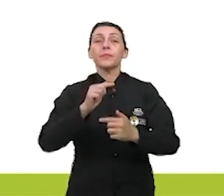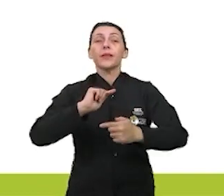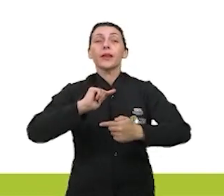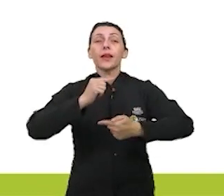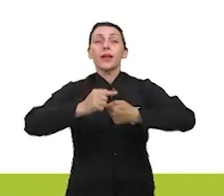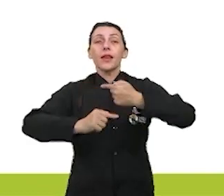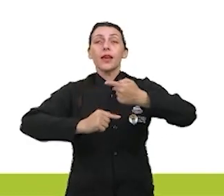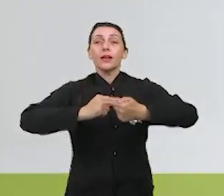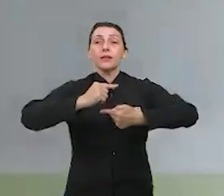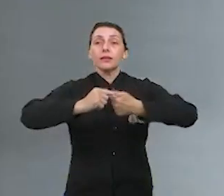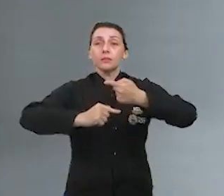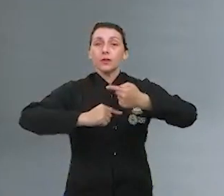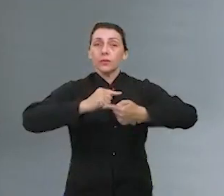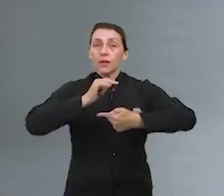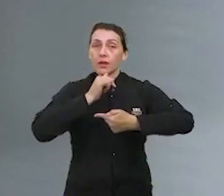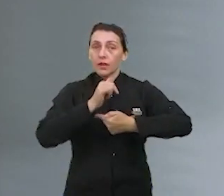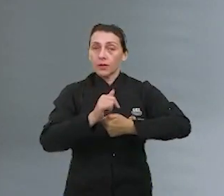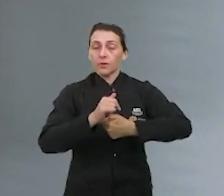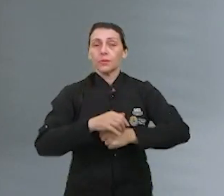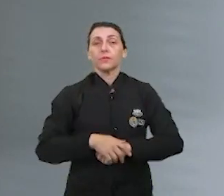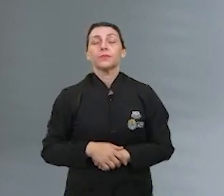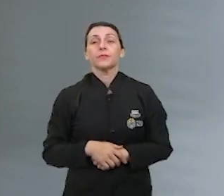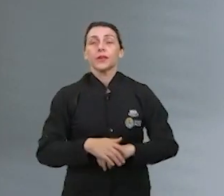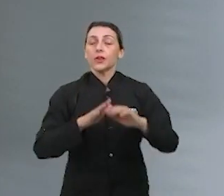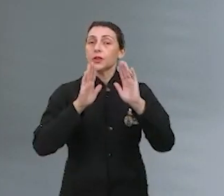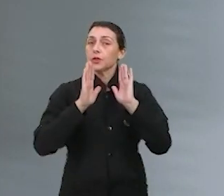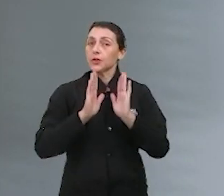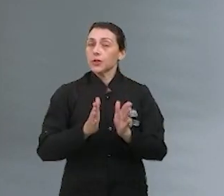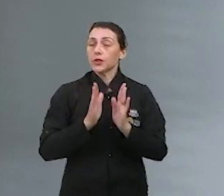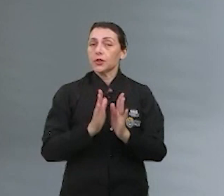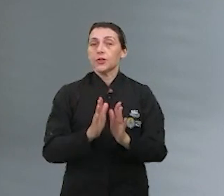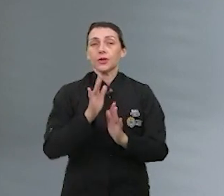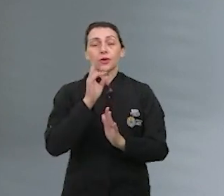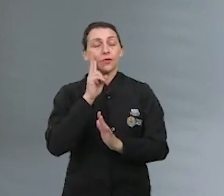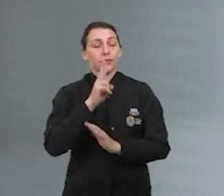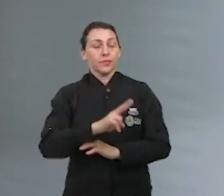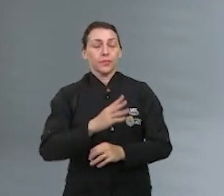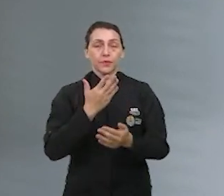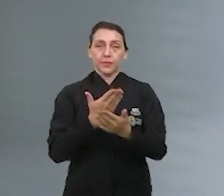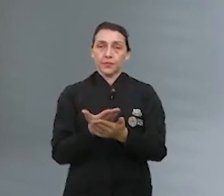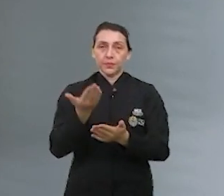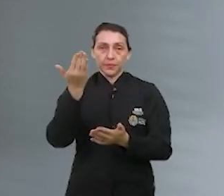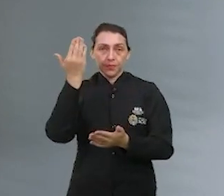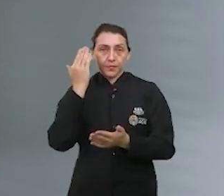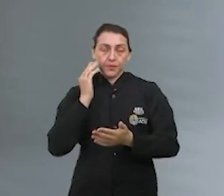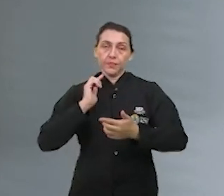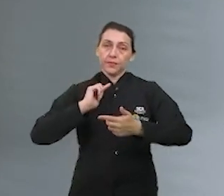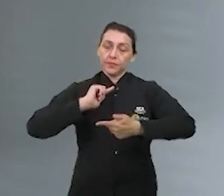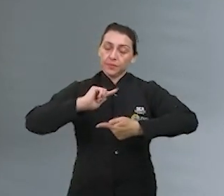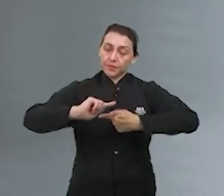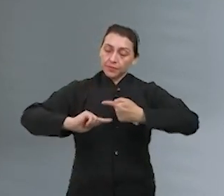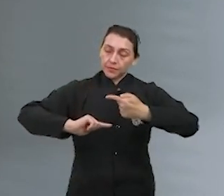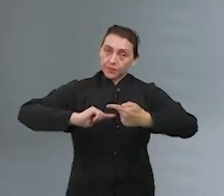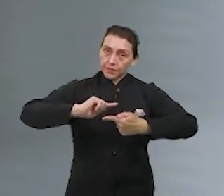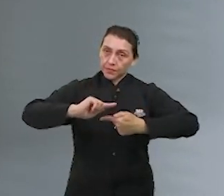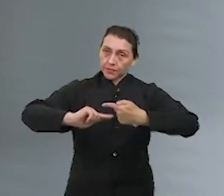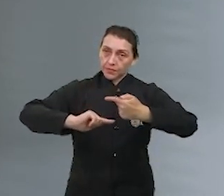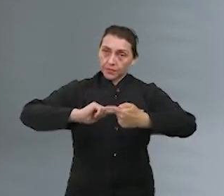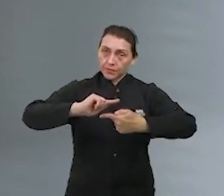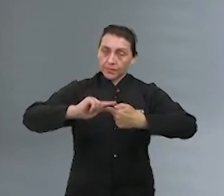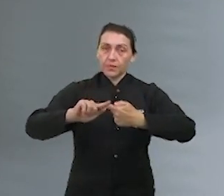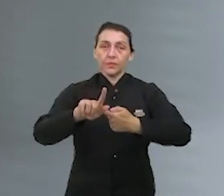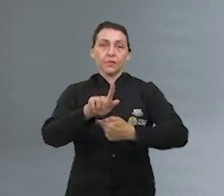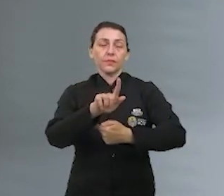receptor. Bom, como a gente já viu na aula anterior sobre gerador, a gente já entendeu que o